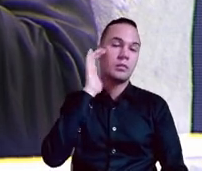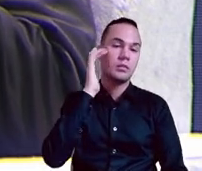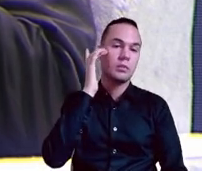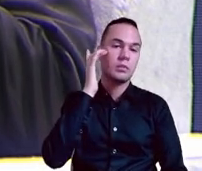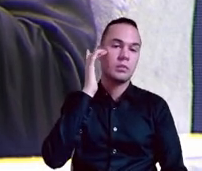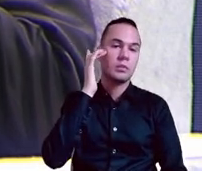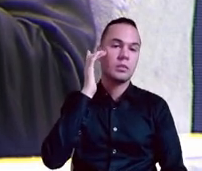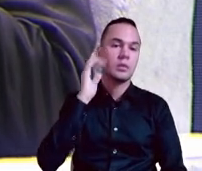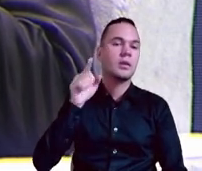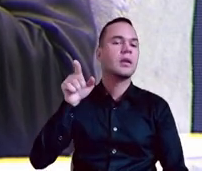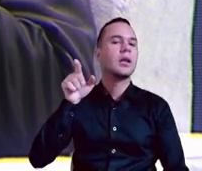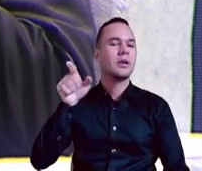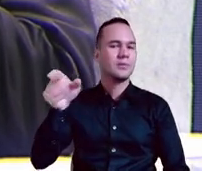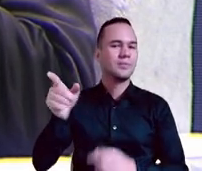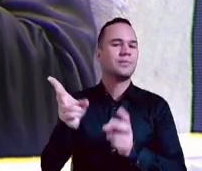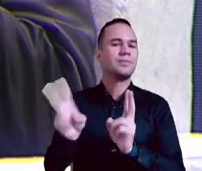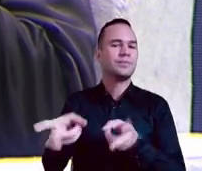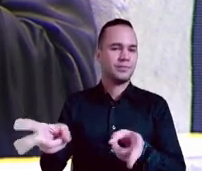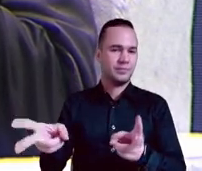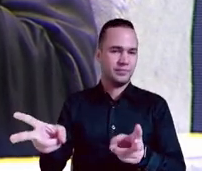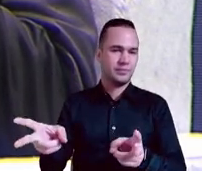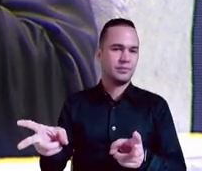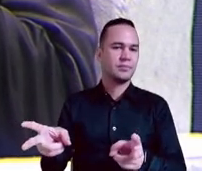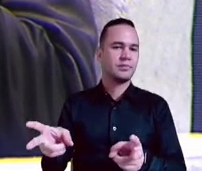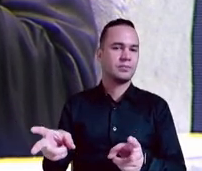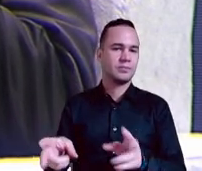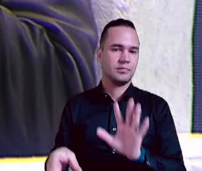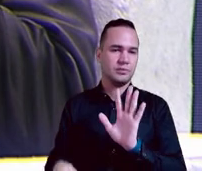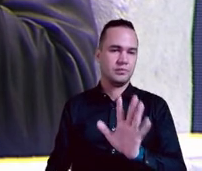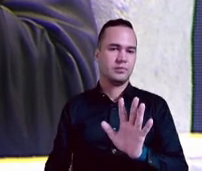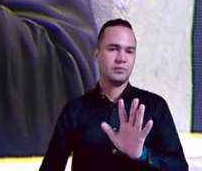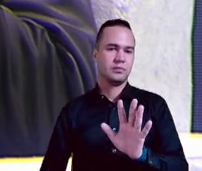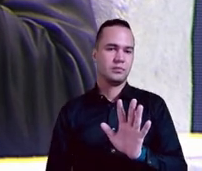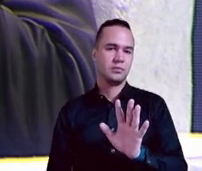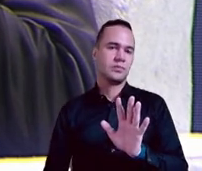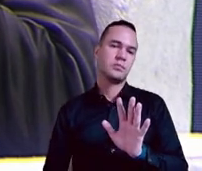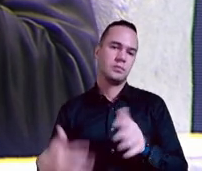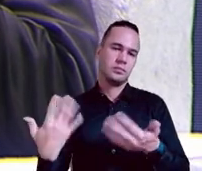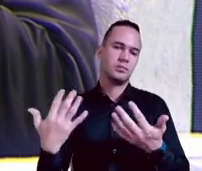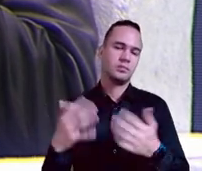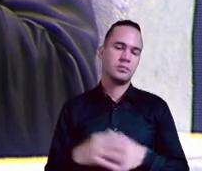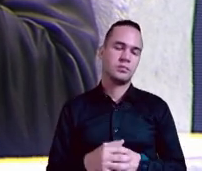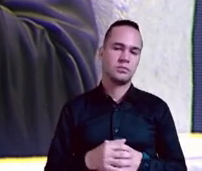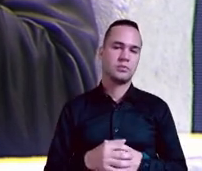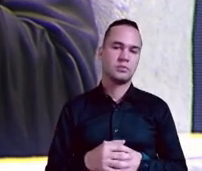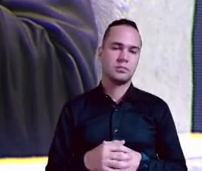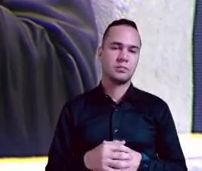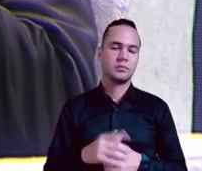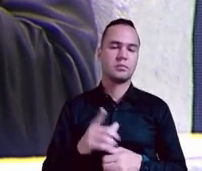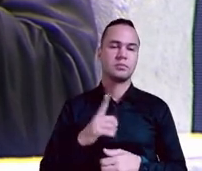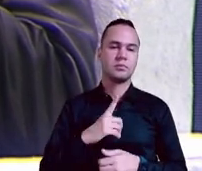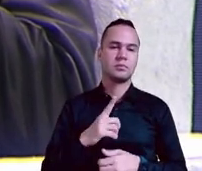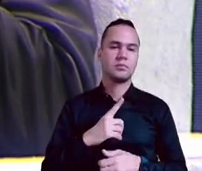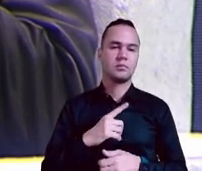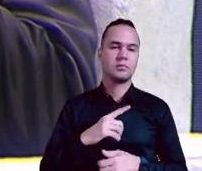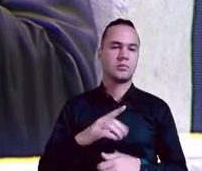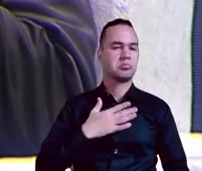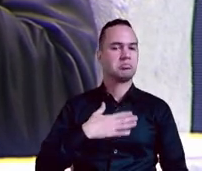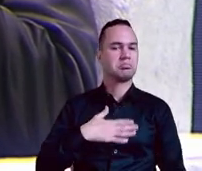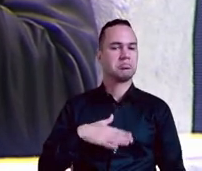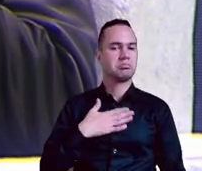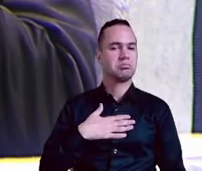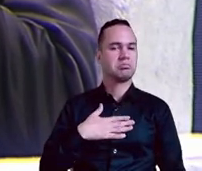dry Power ainda tá disponível né então é que de certa forma traz uma um conforto né para